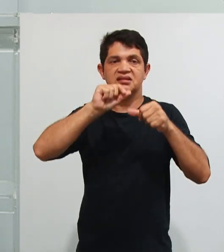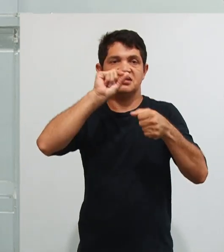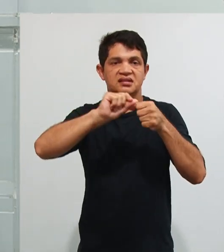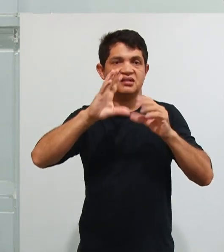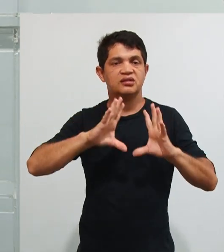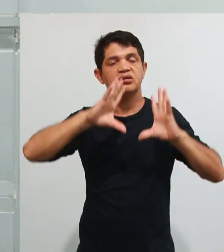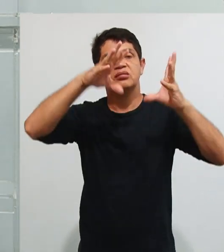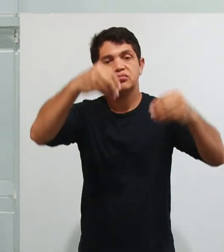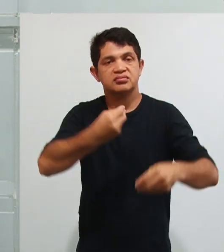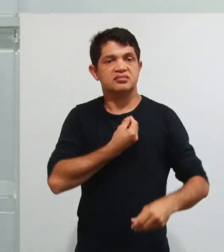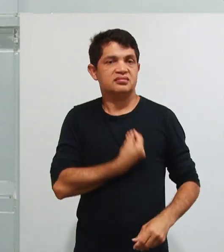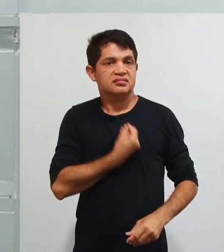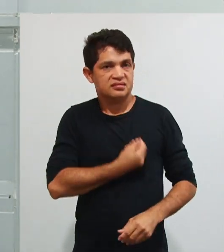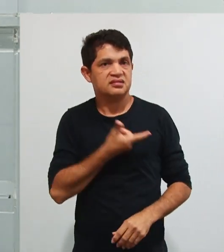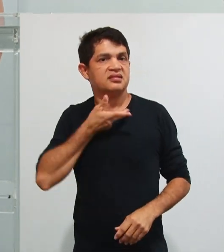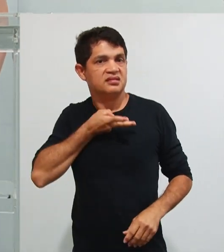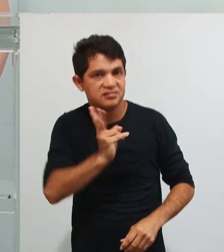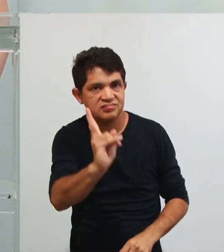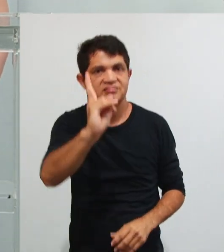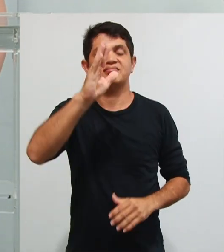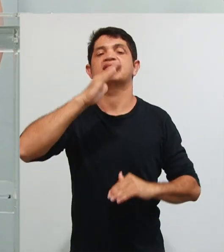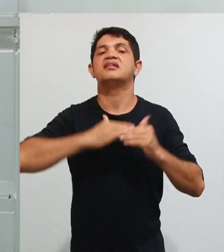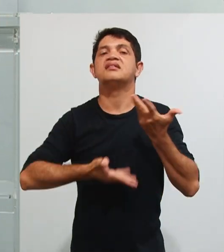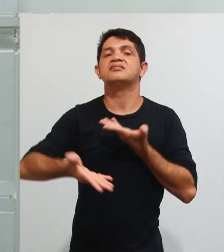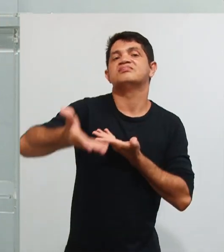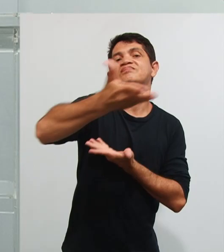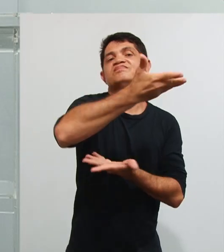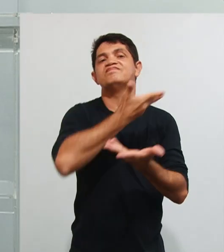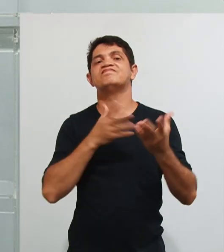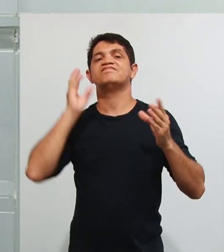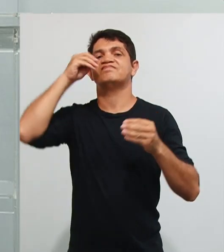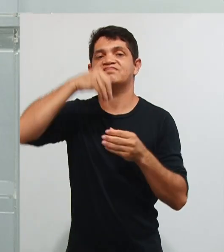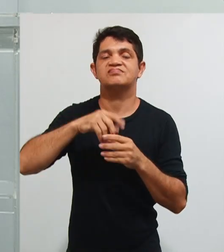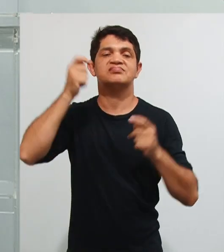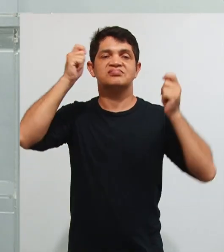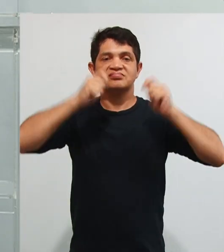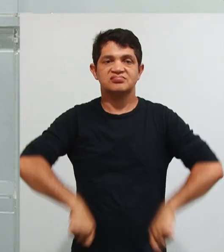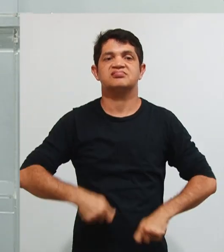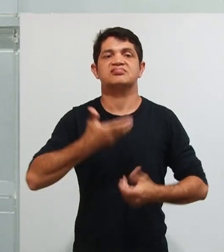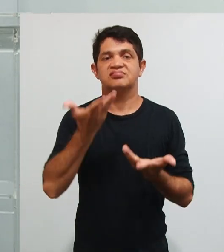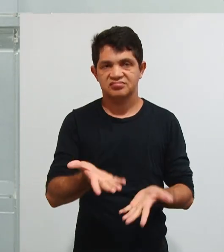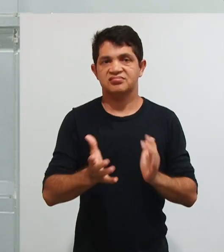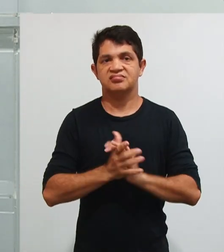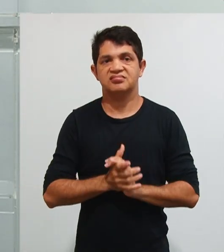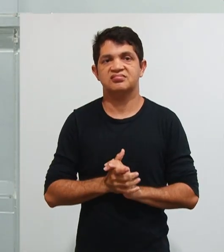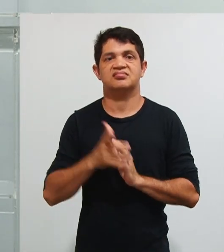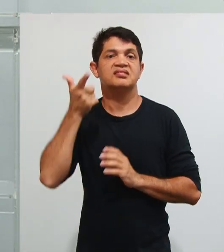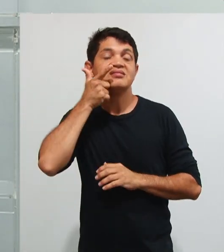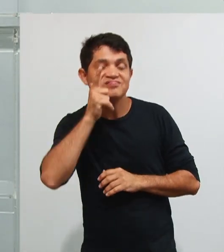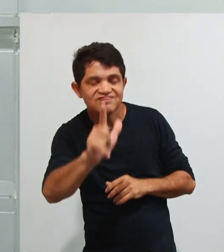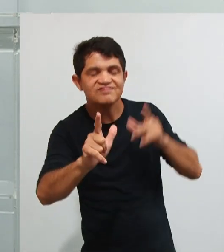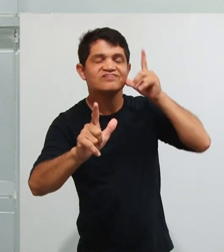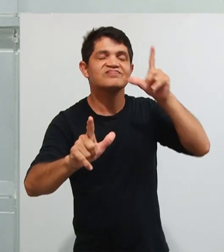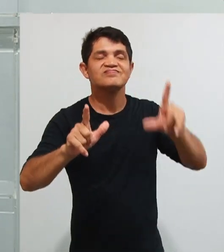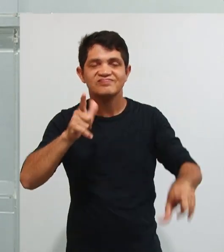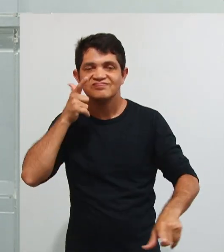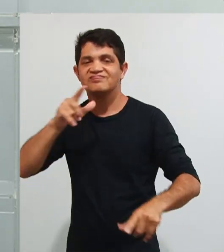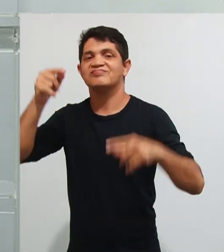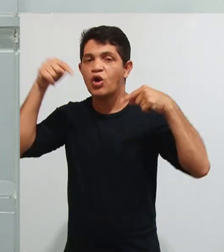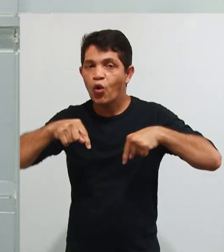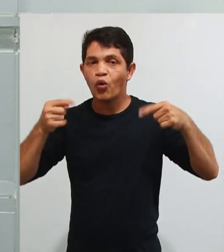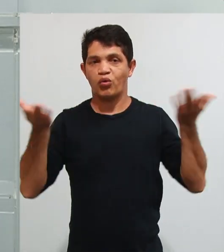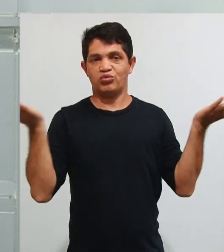conceito lógico que vai nos levar à tomada de decisão assertiva. E para concluir o nosso bate-papo de